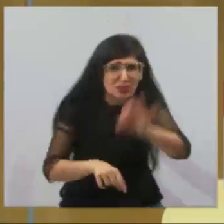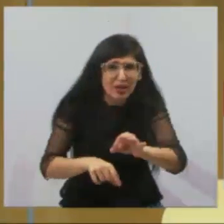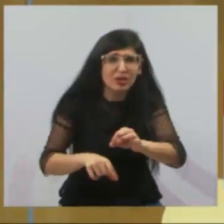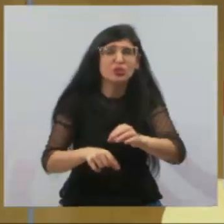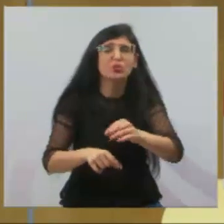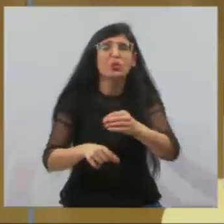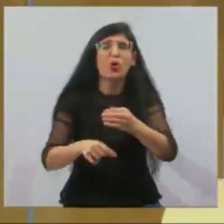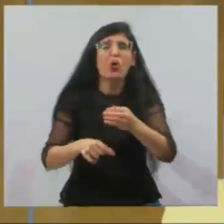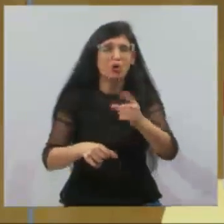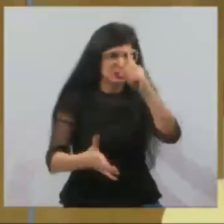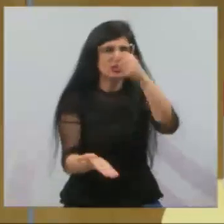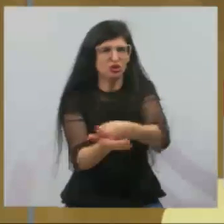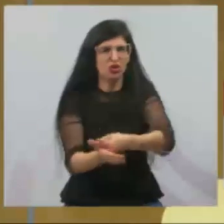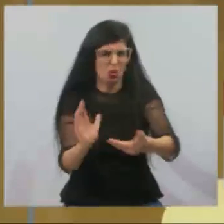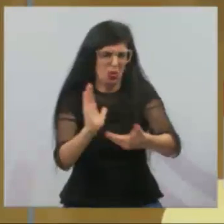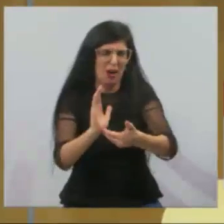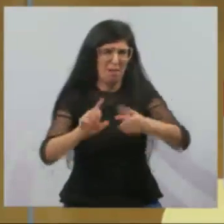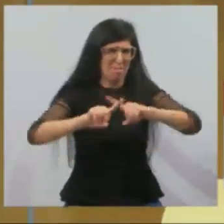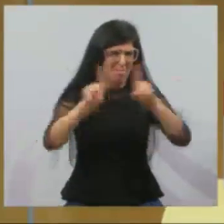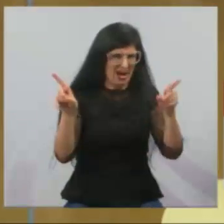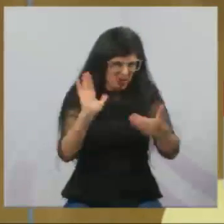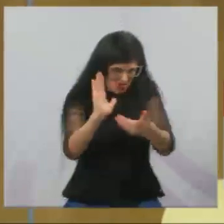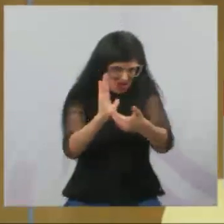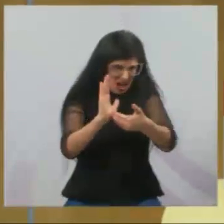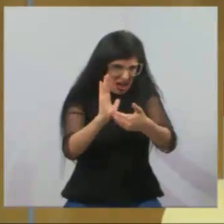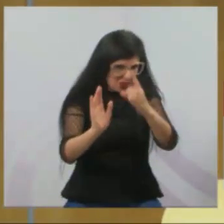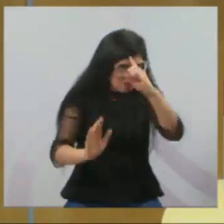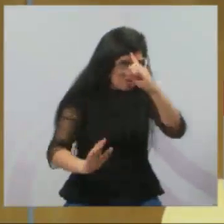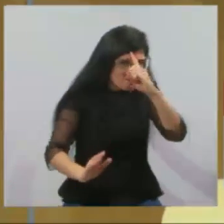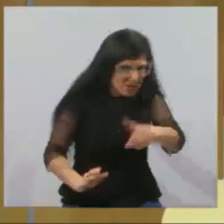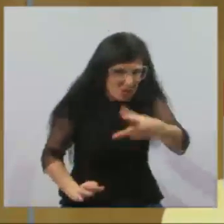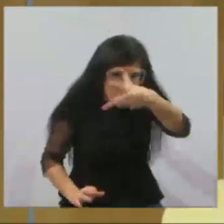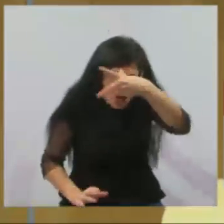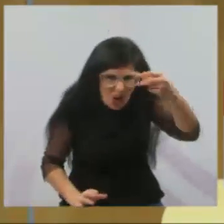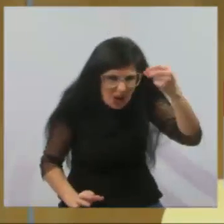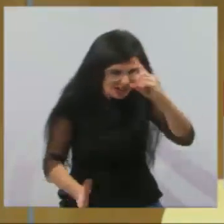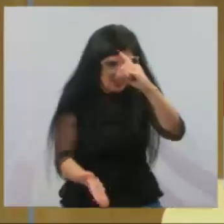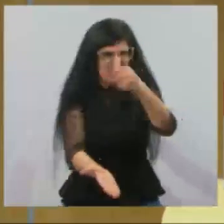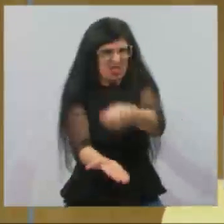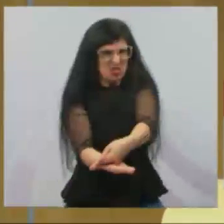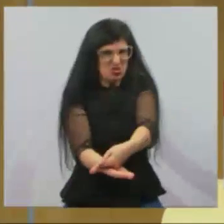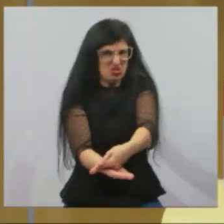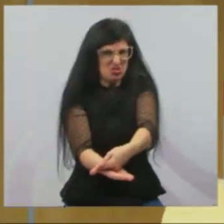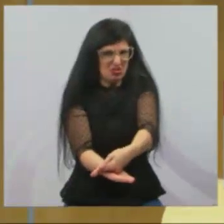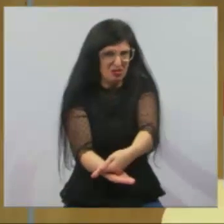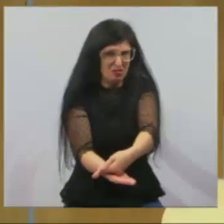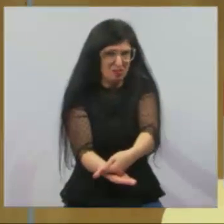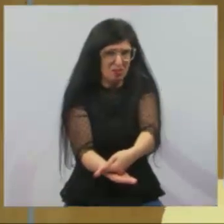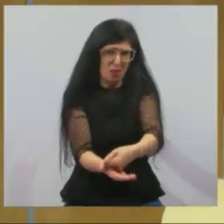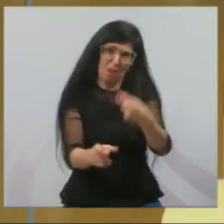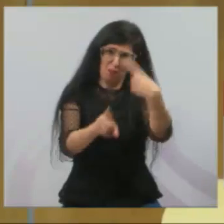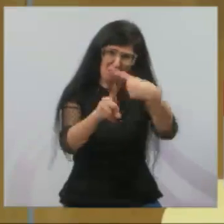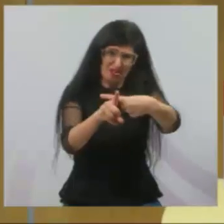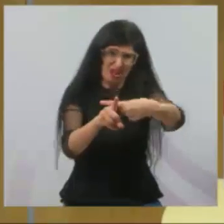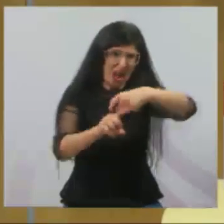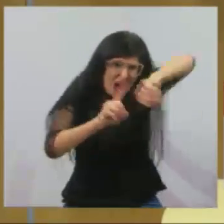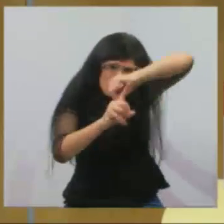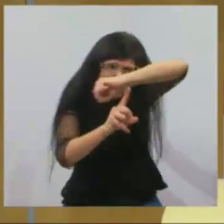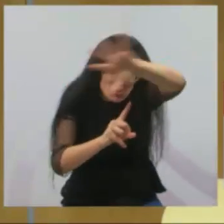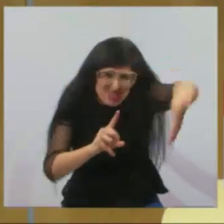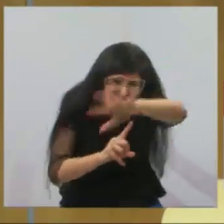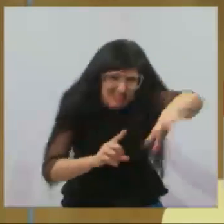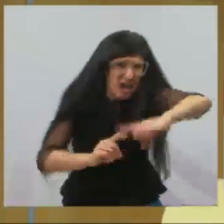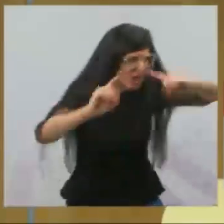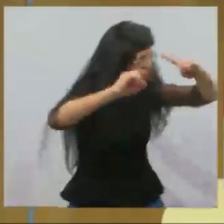E aí, presidente, também já conversamos hoje e quero deixar público aqui que a gente precisa rever aí o decreto dessa